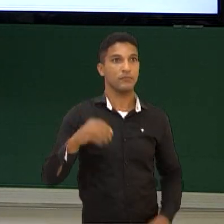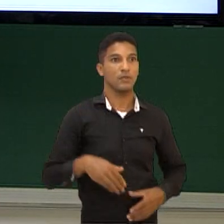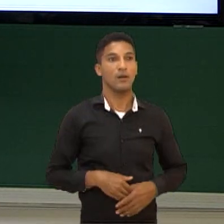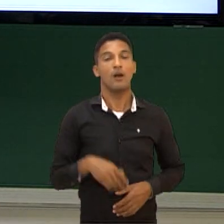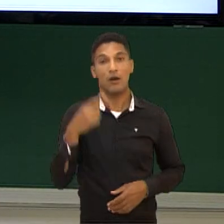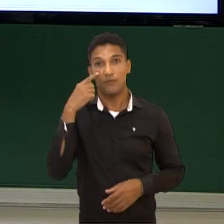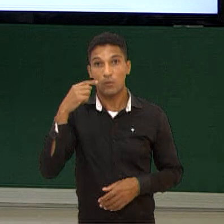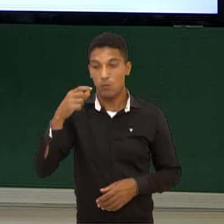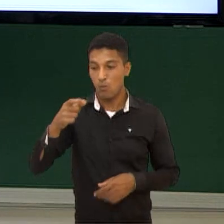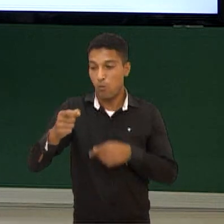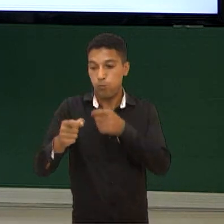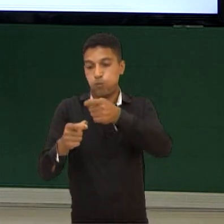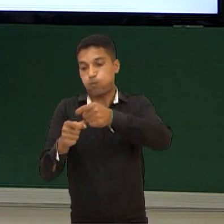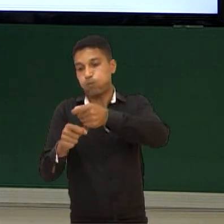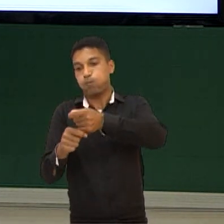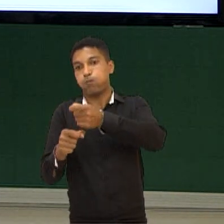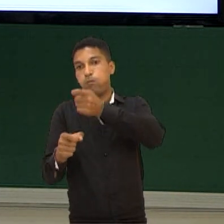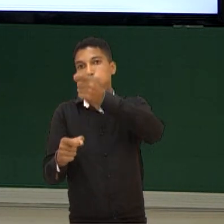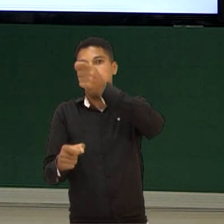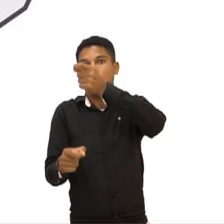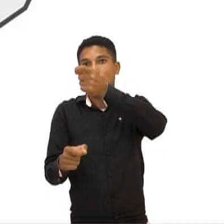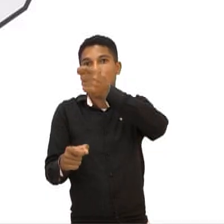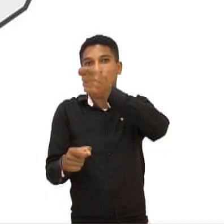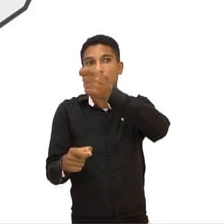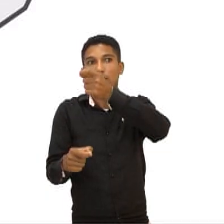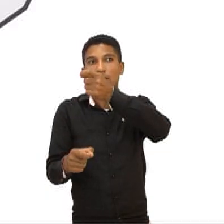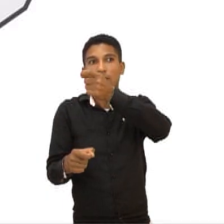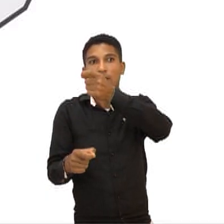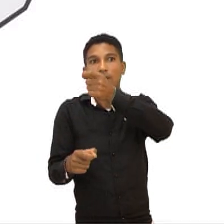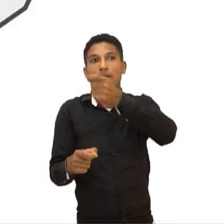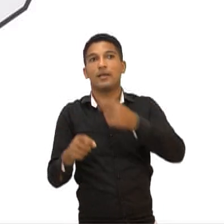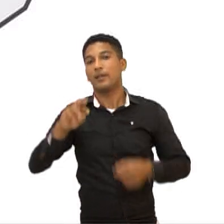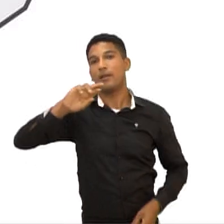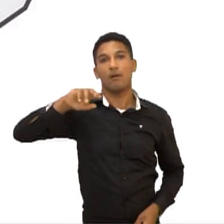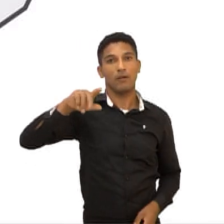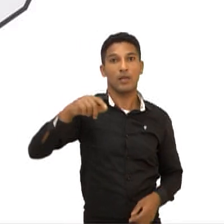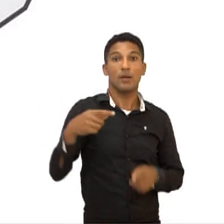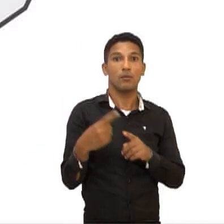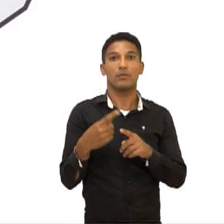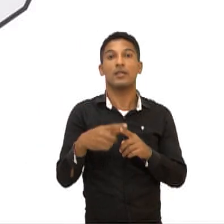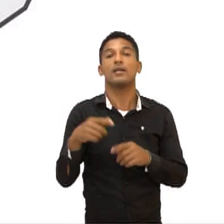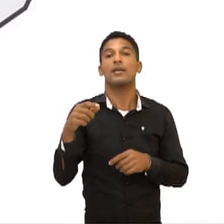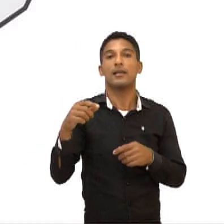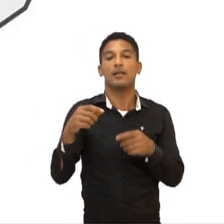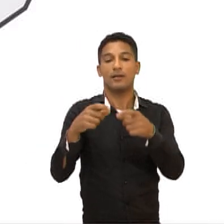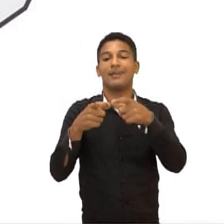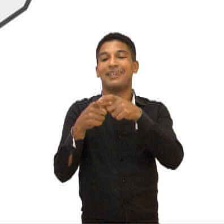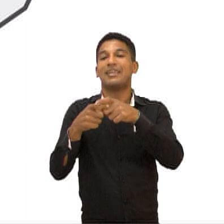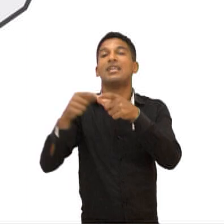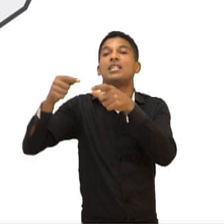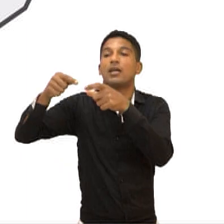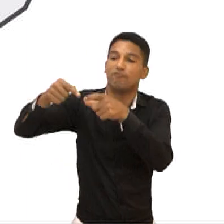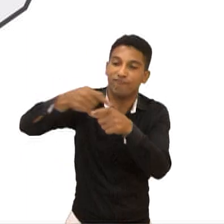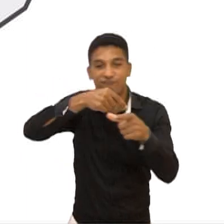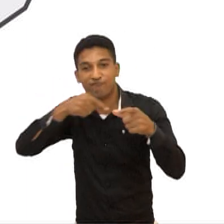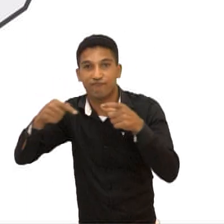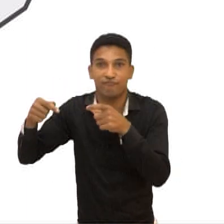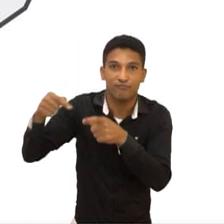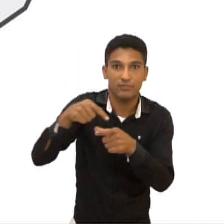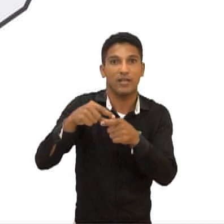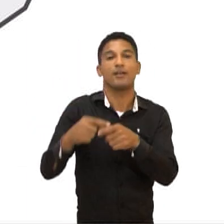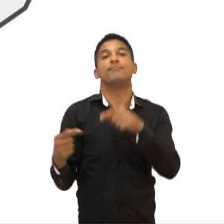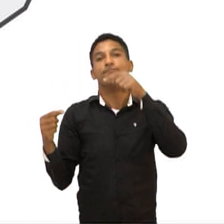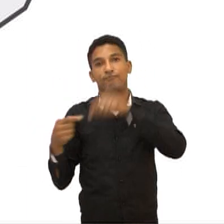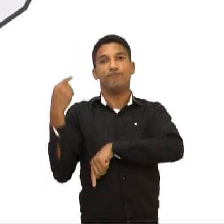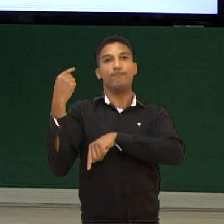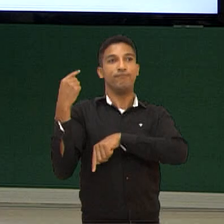gente já tinha eliminado não são, porque eles não têm linhas retas. E este daqui, ele não é,